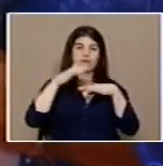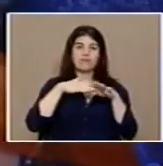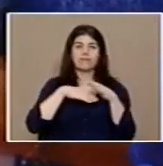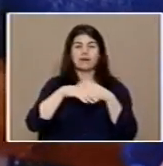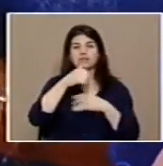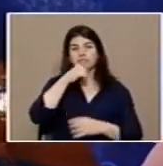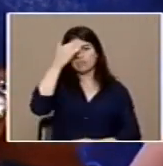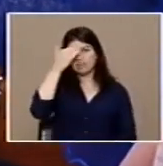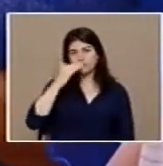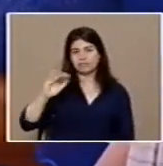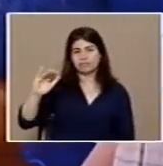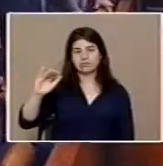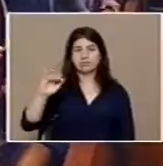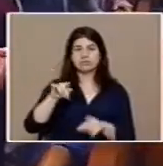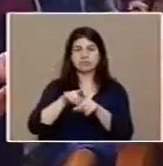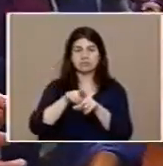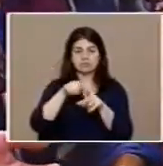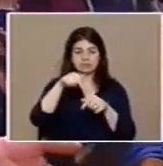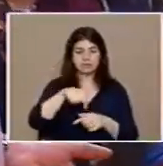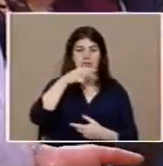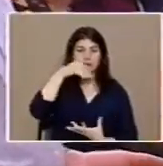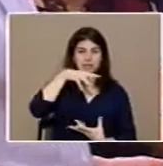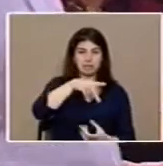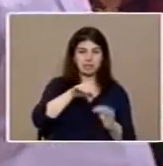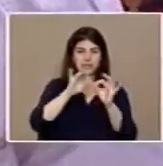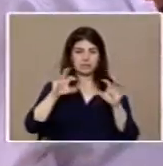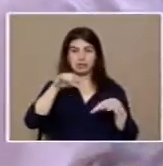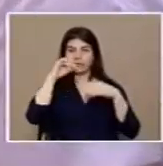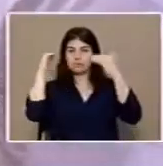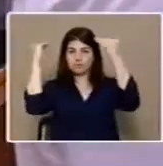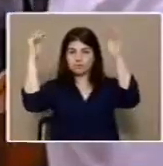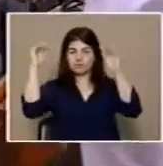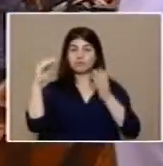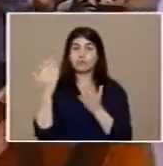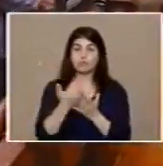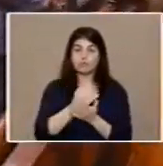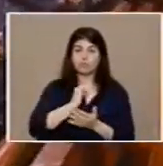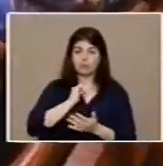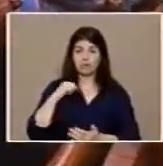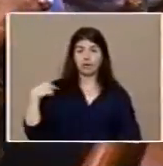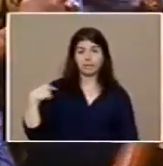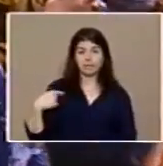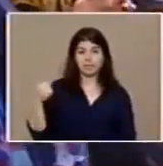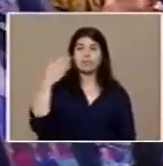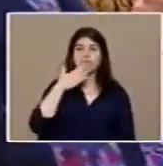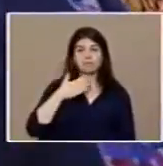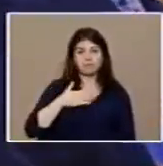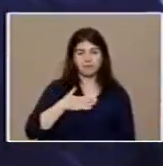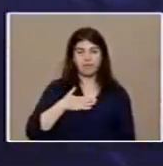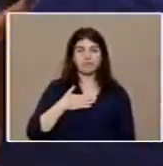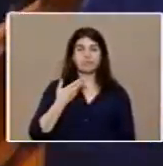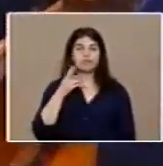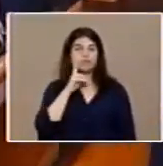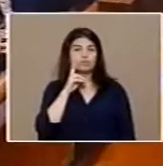a vossa vontade assim na terra como no céu o pão nosso de cada dia nos dai hoje